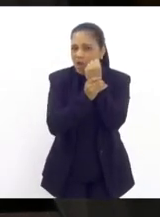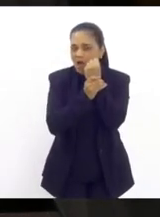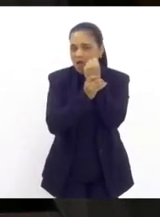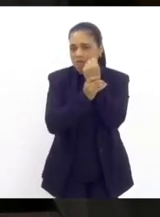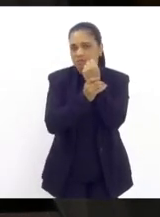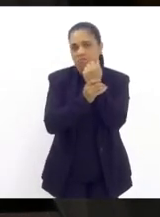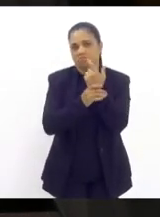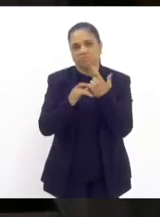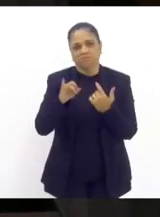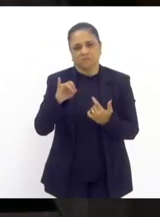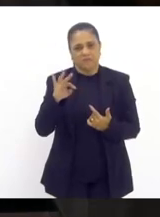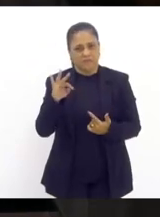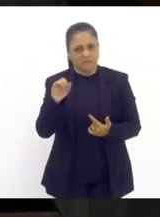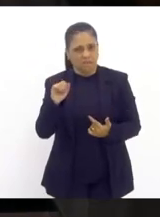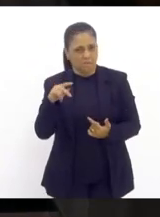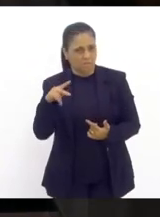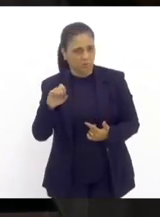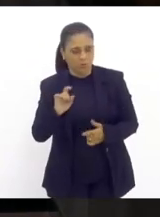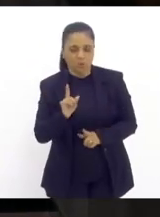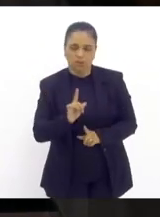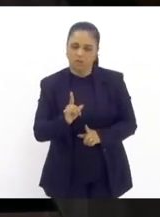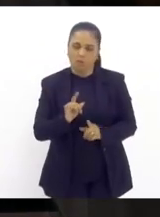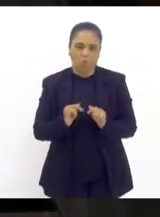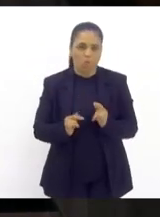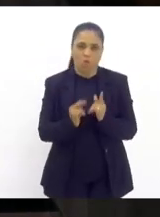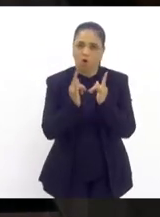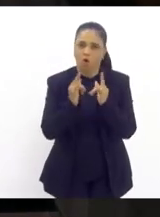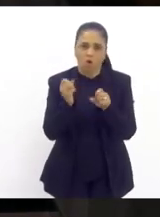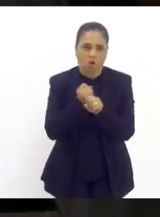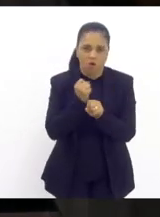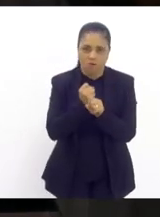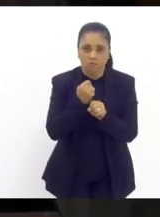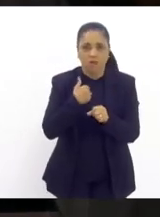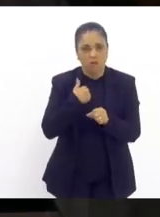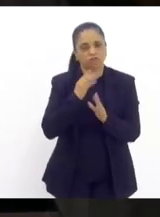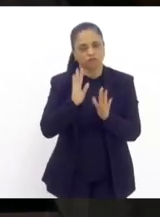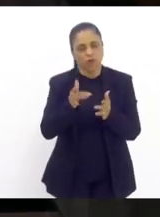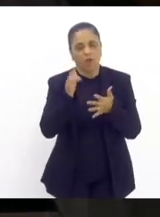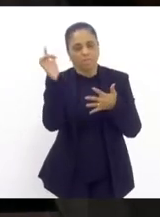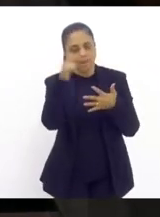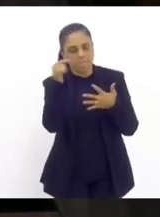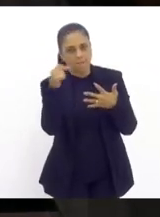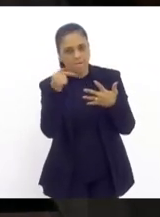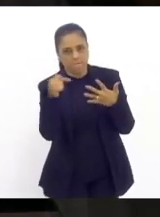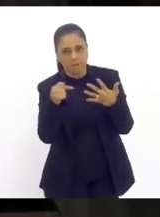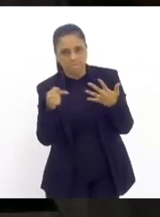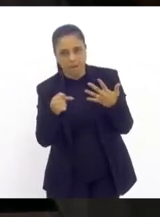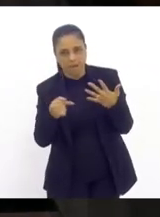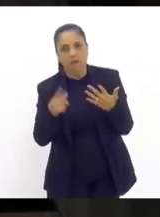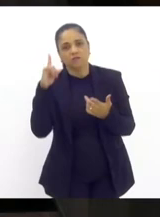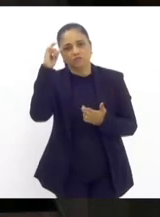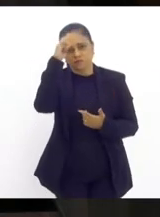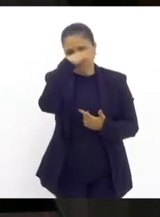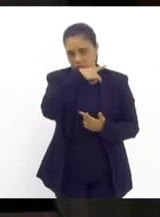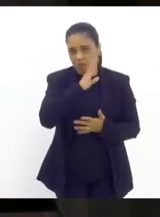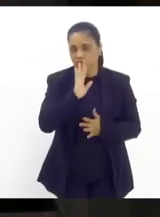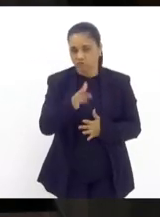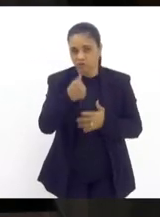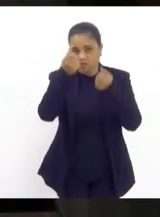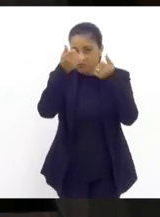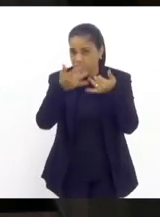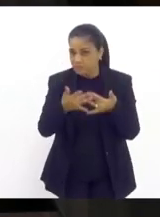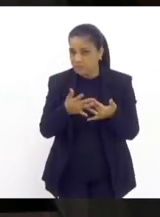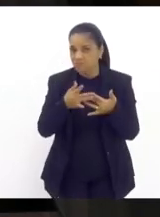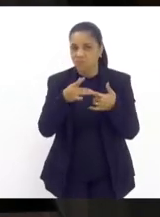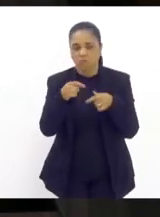coisas e a nossa região né por todo esse motivo que eu já falei aqui por todas as dificuldades que já passam eu acho que a gente